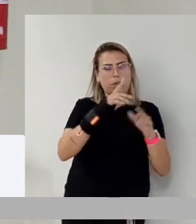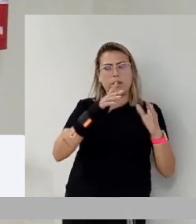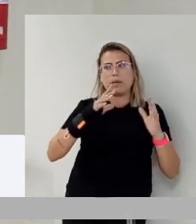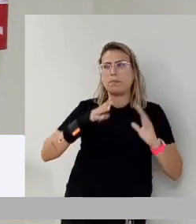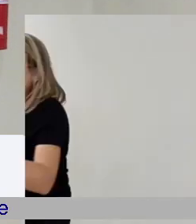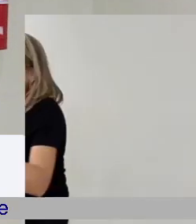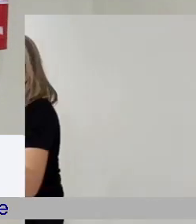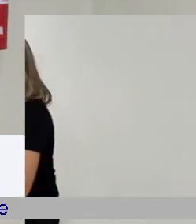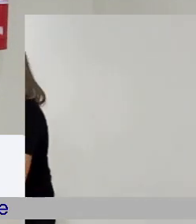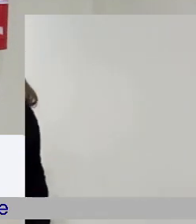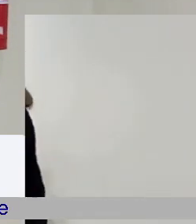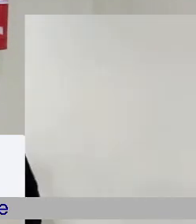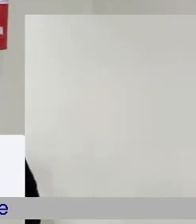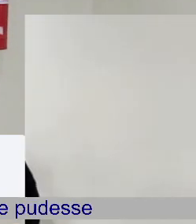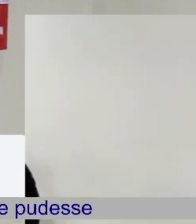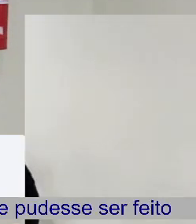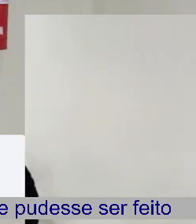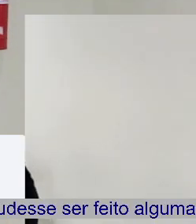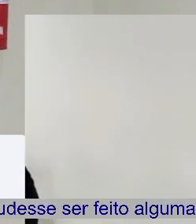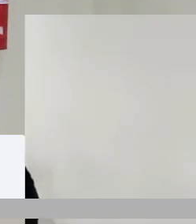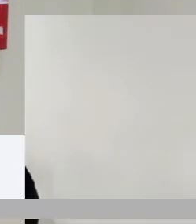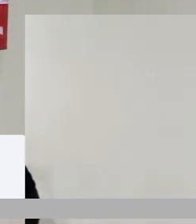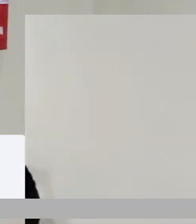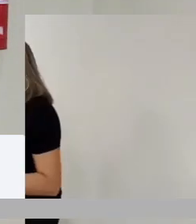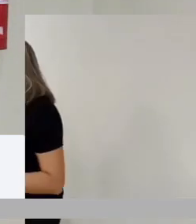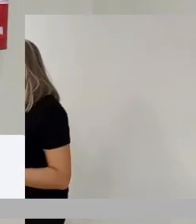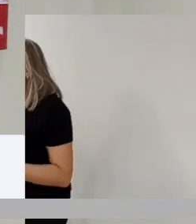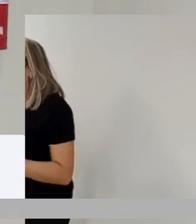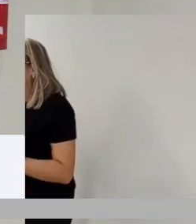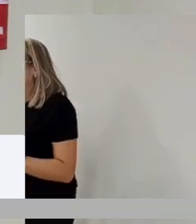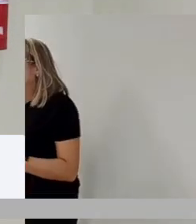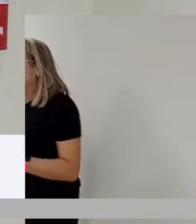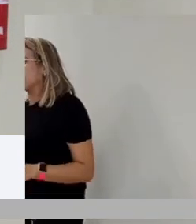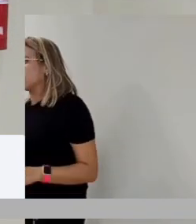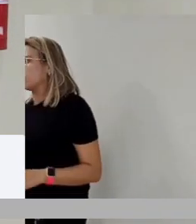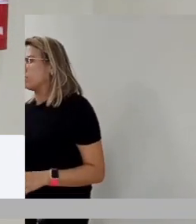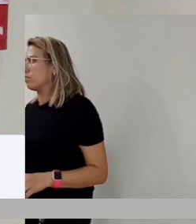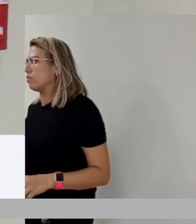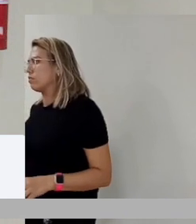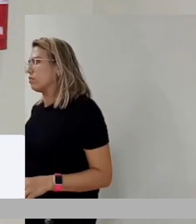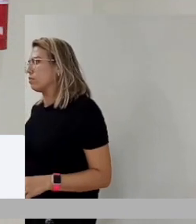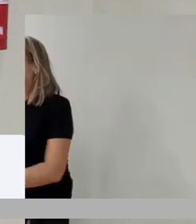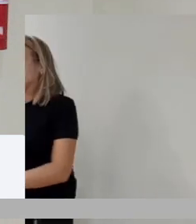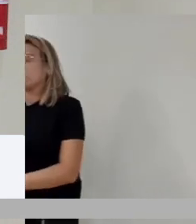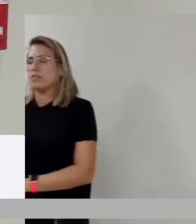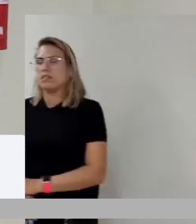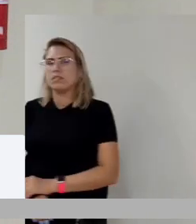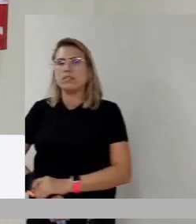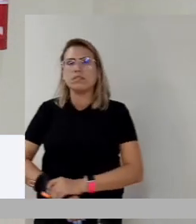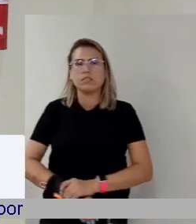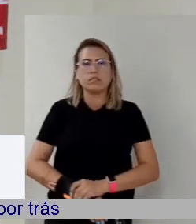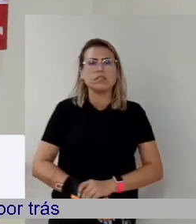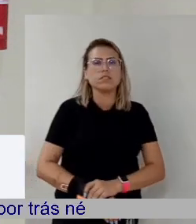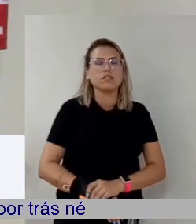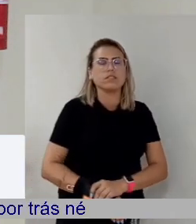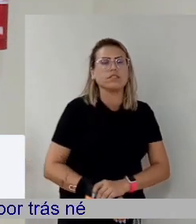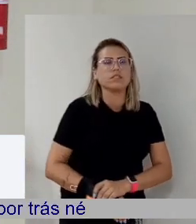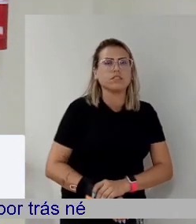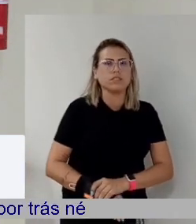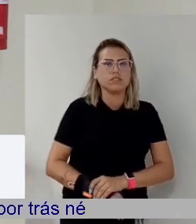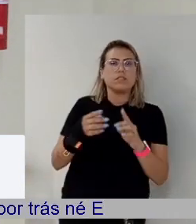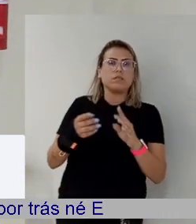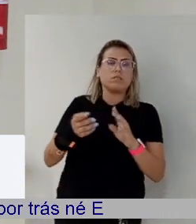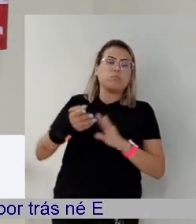que realmente pudesse ser feito alguma coisa né ali ao lado do hospital como por trás né e